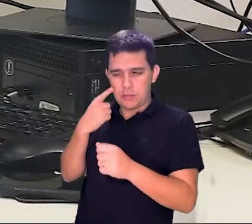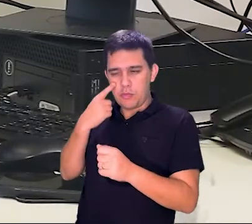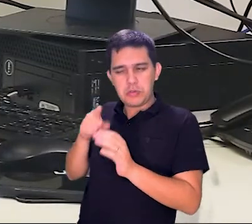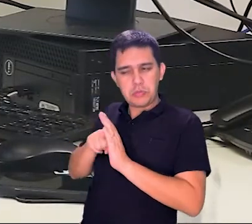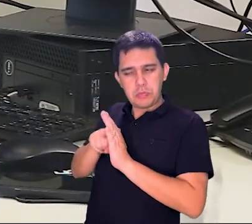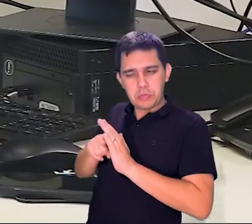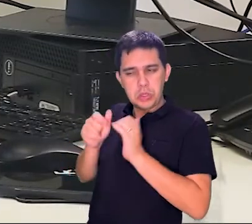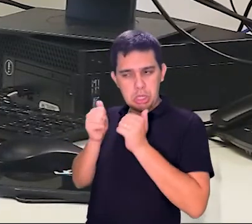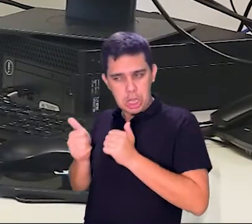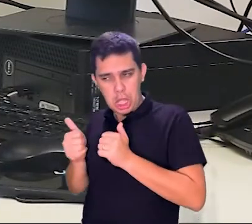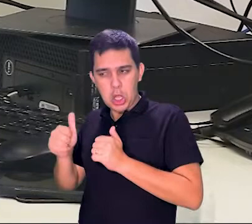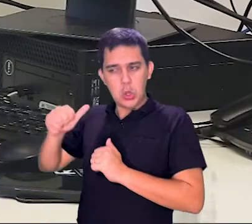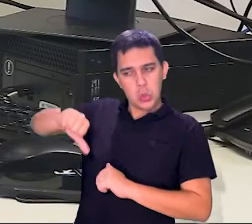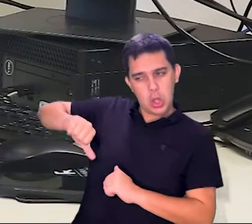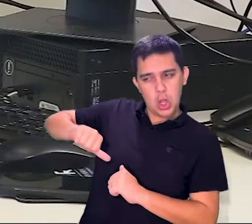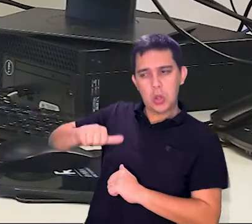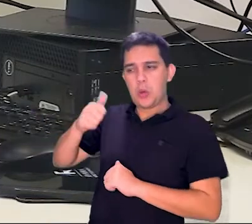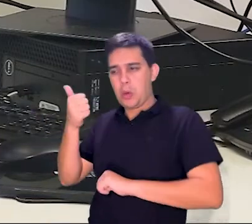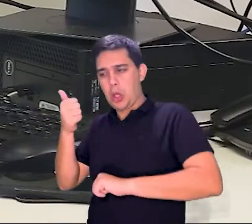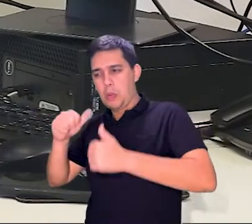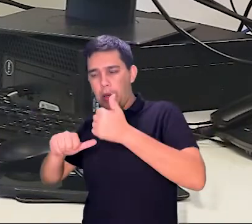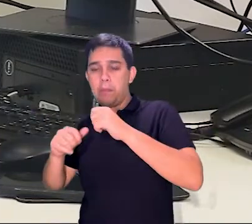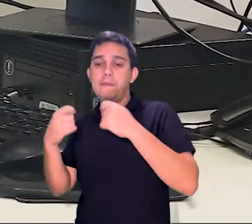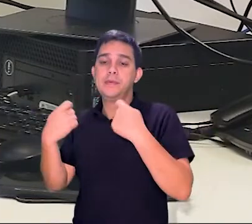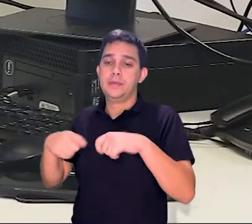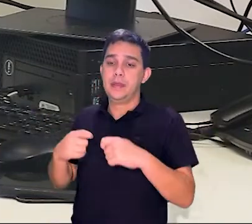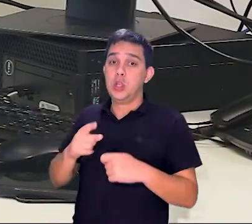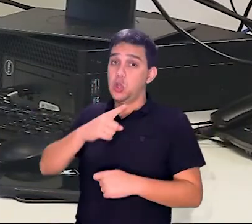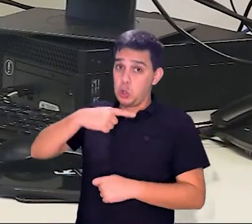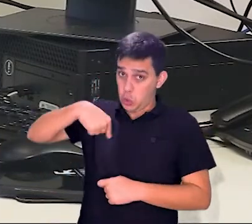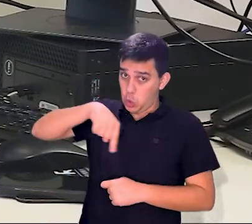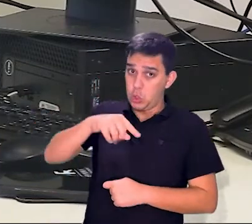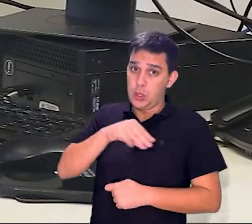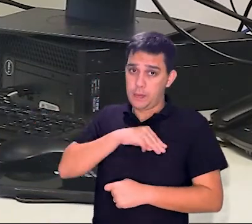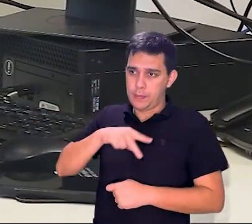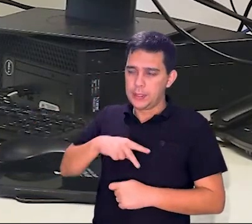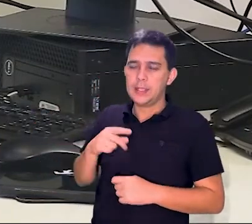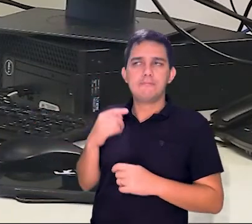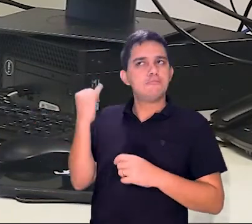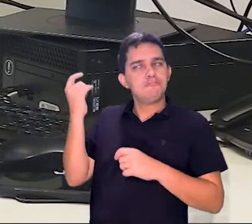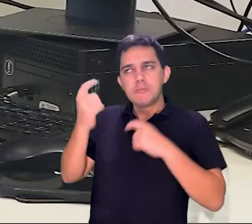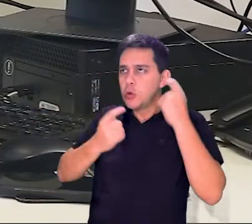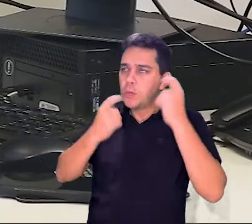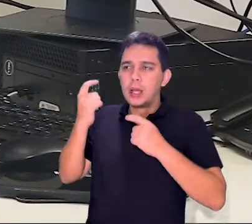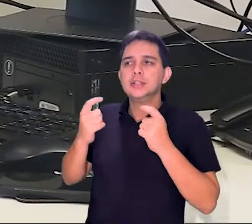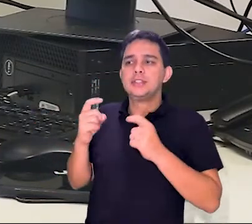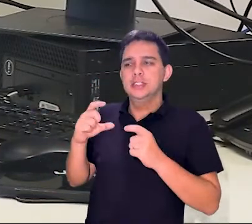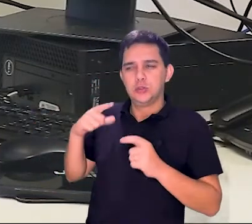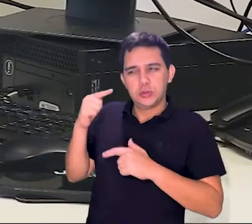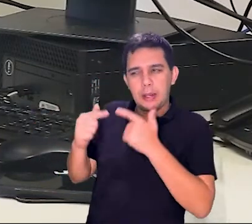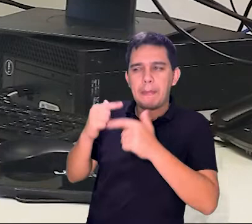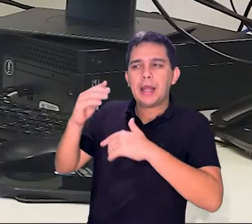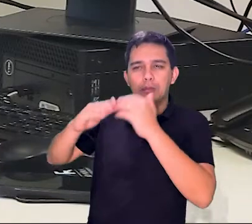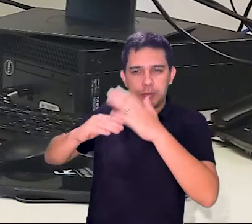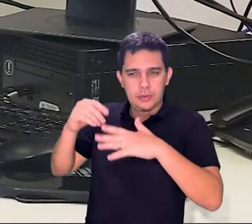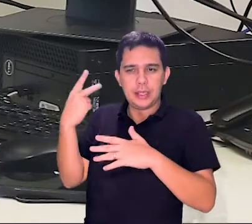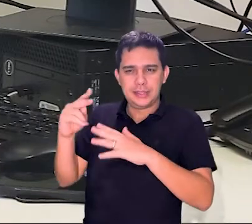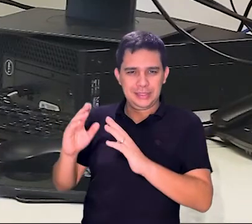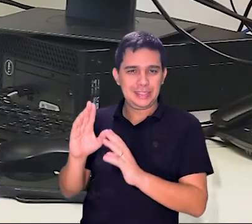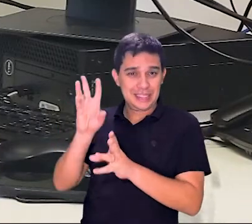membros do Ministério Público, temos muita preocupação no exercício dessa atividade. E aí, pensando